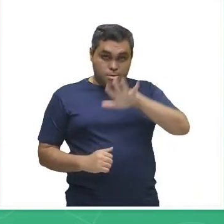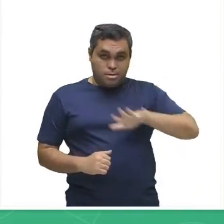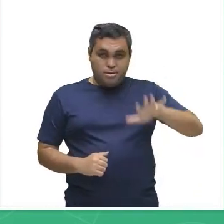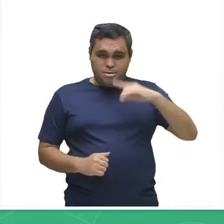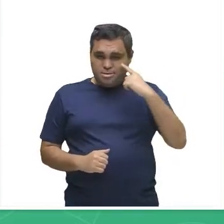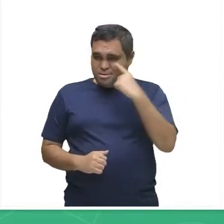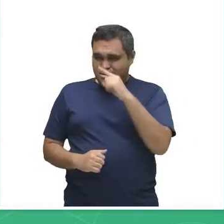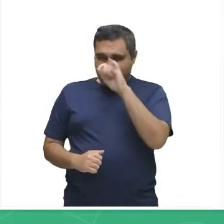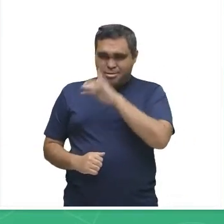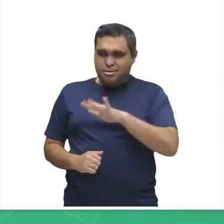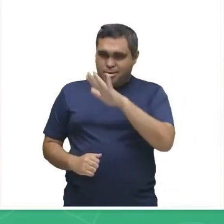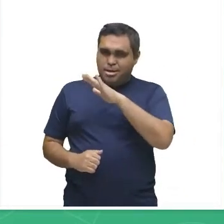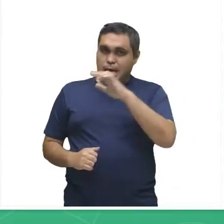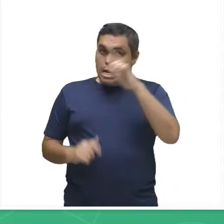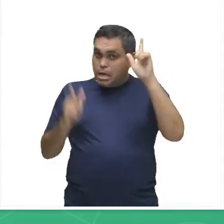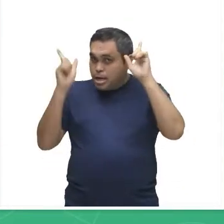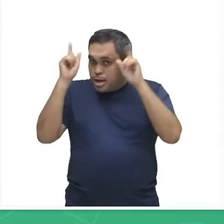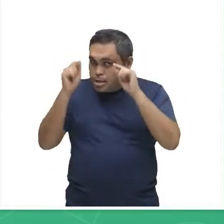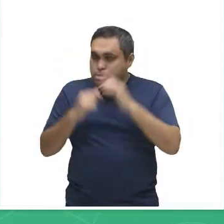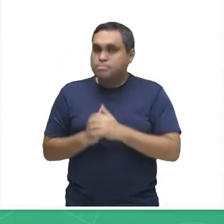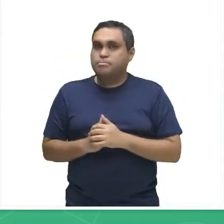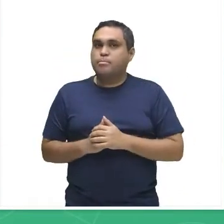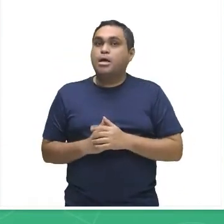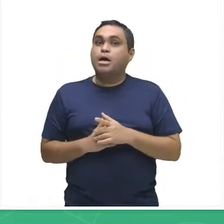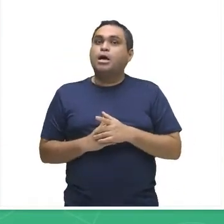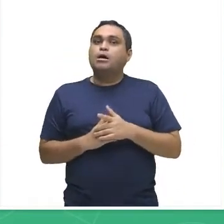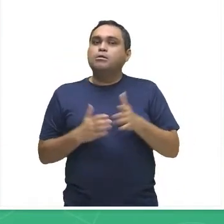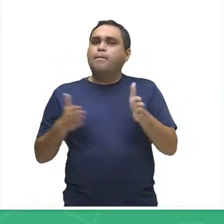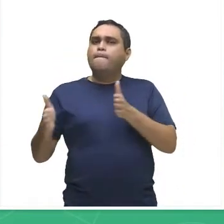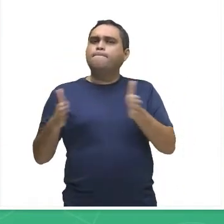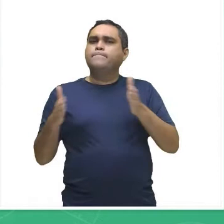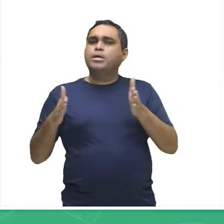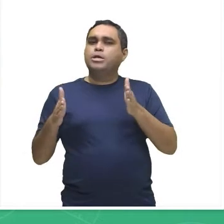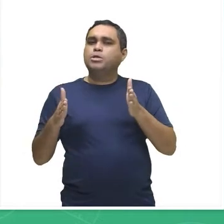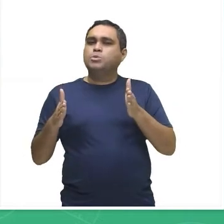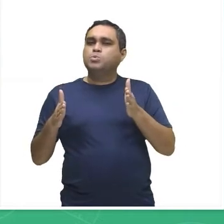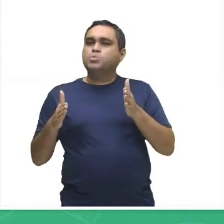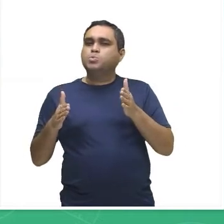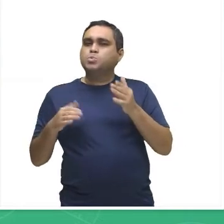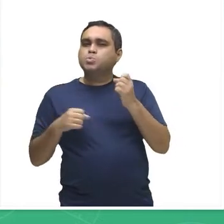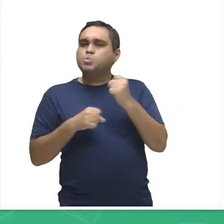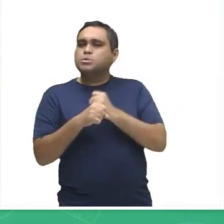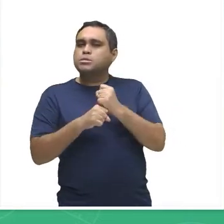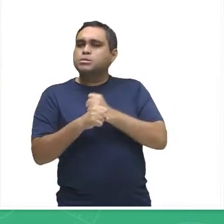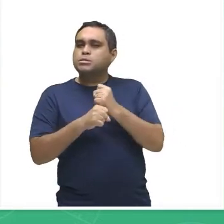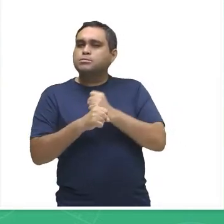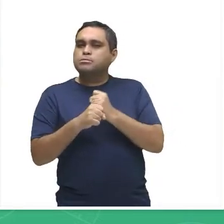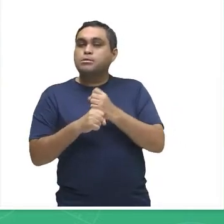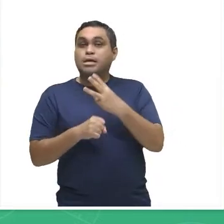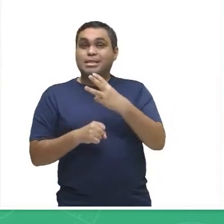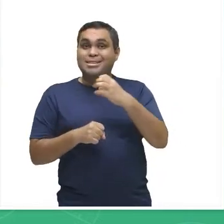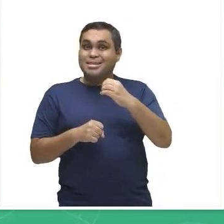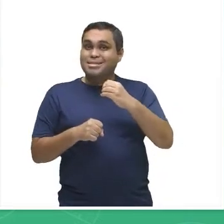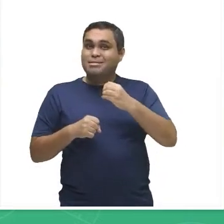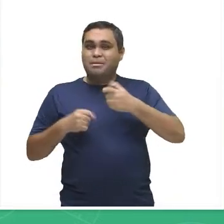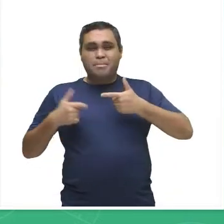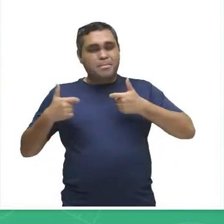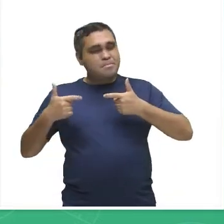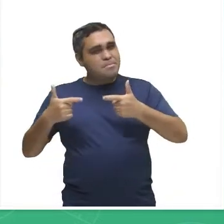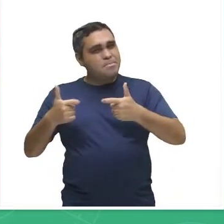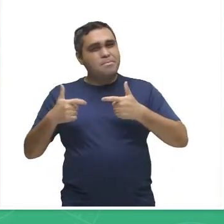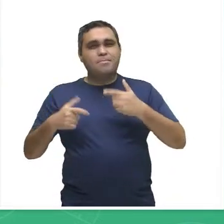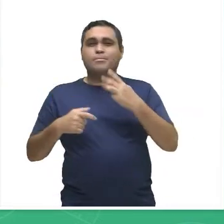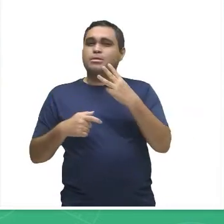vai durar quase 30 anos, meus caros. Então, eles vão ficar lá neste fight por quase